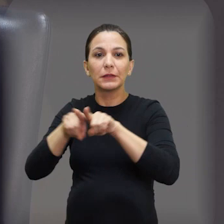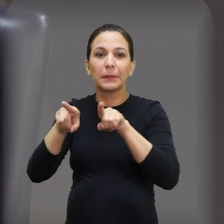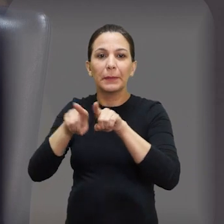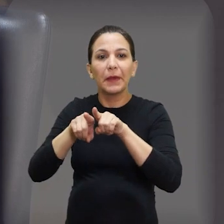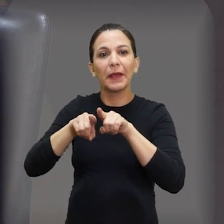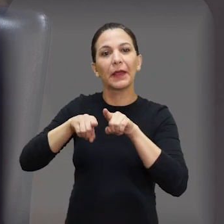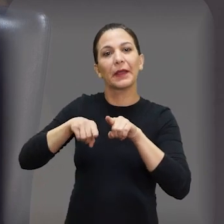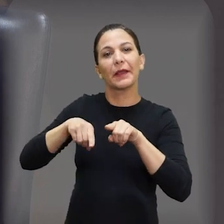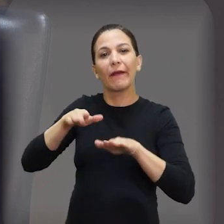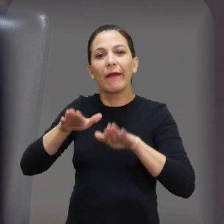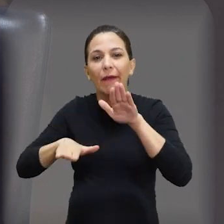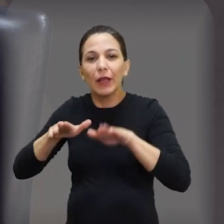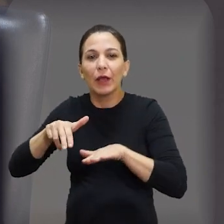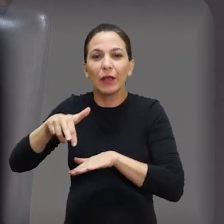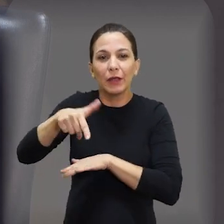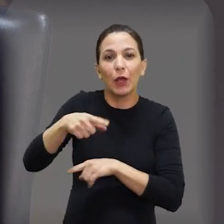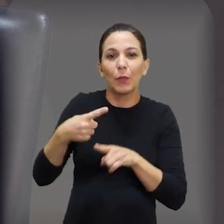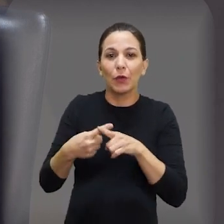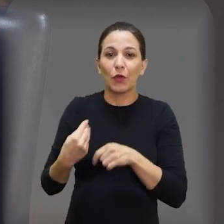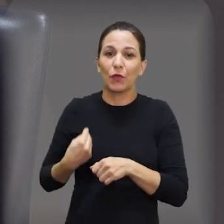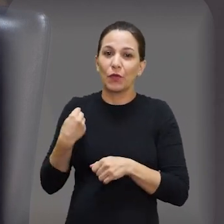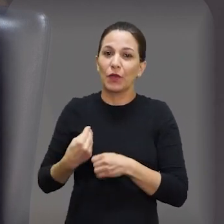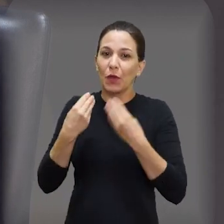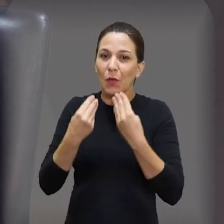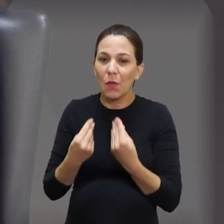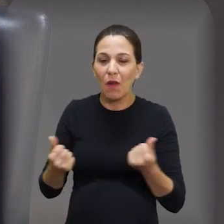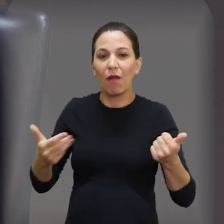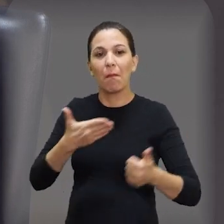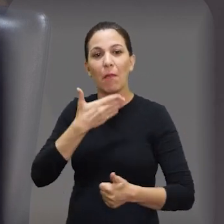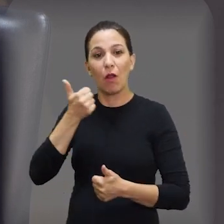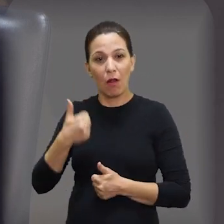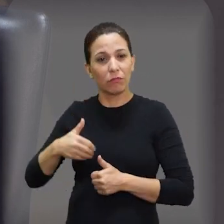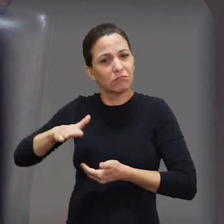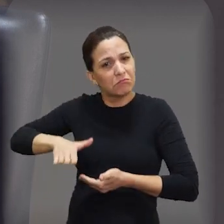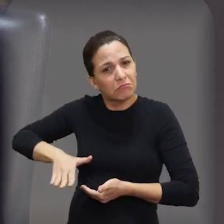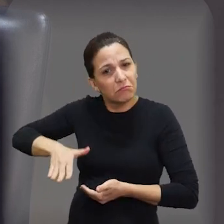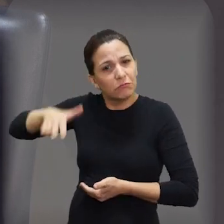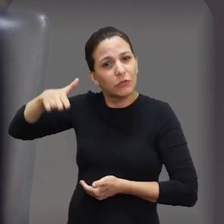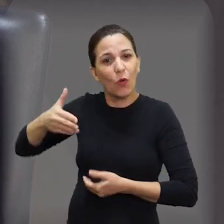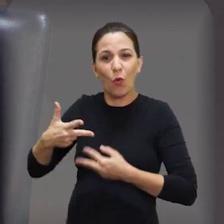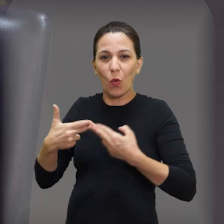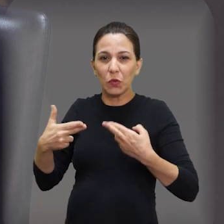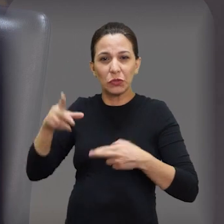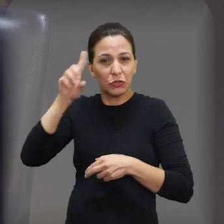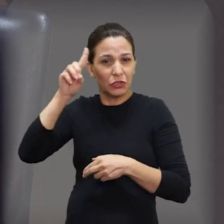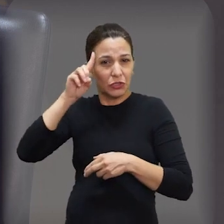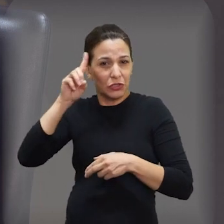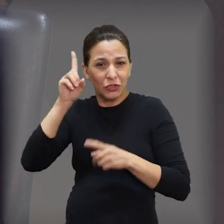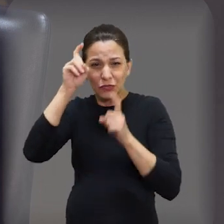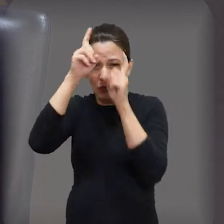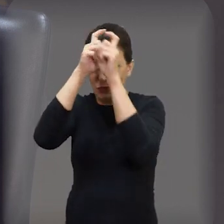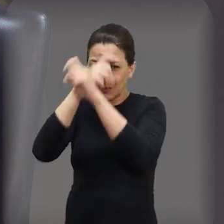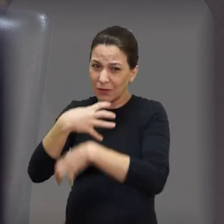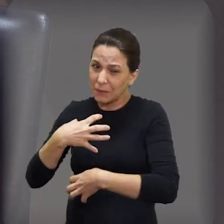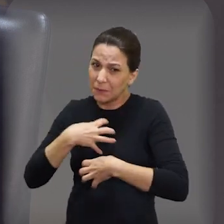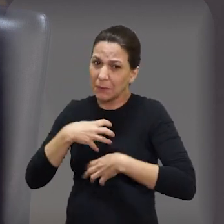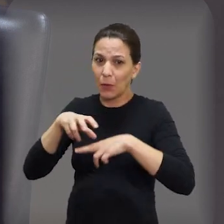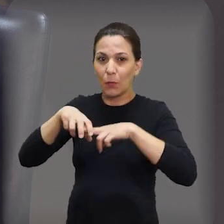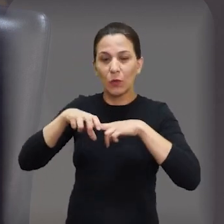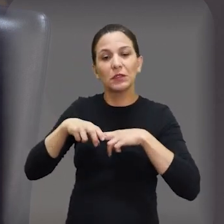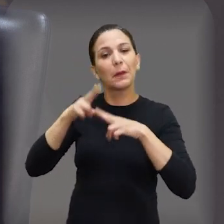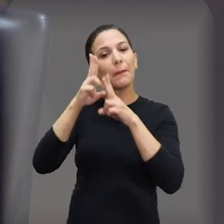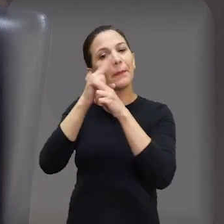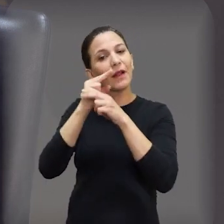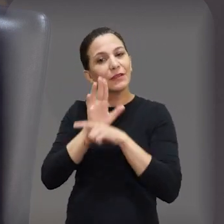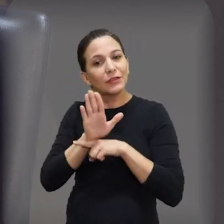equilíbrio, porque isso também vai melhorar a qualidade de vida deles, as atividades do dia a dia que a gente vai tendo dificuldade conforme